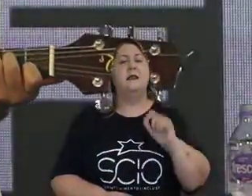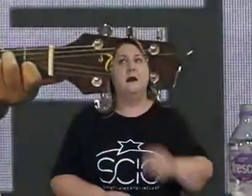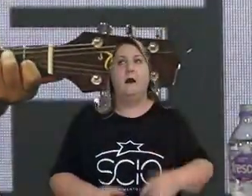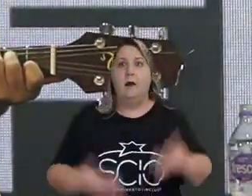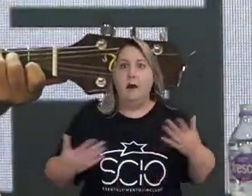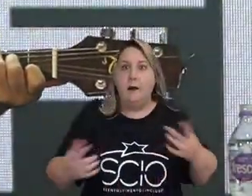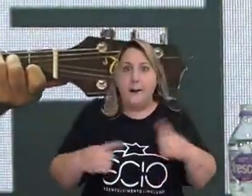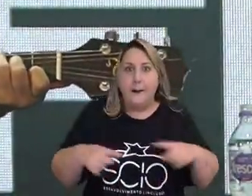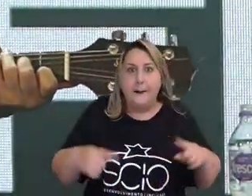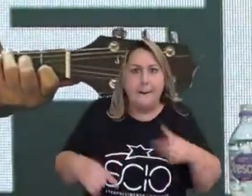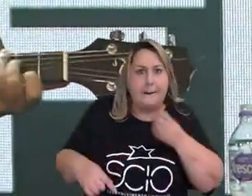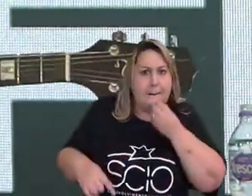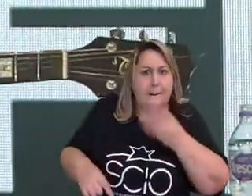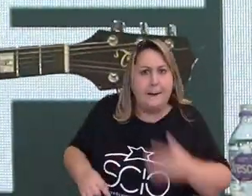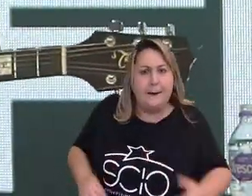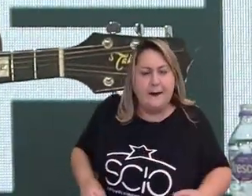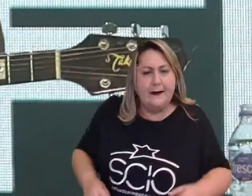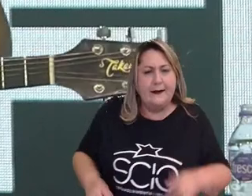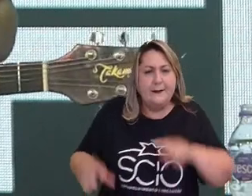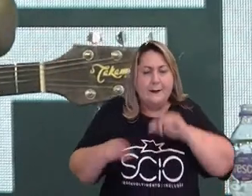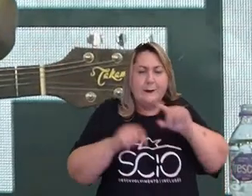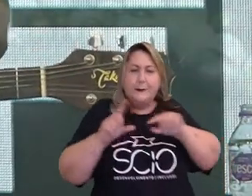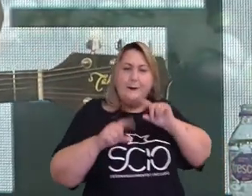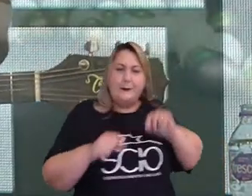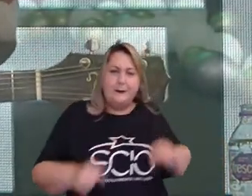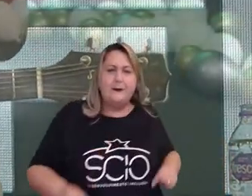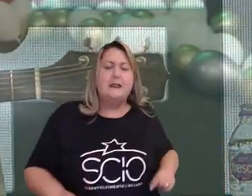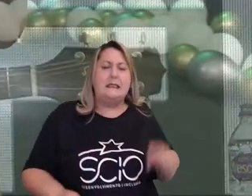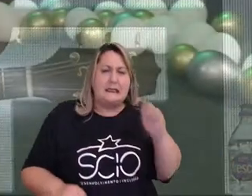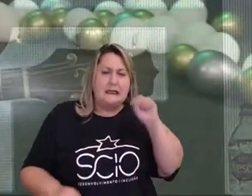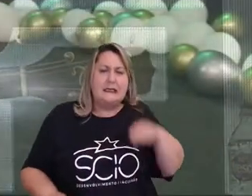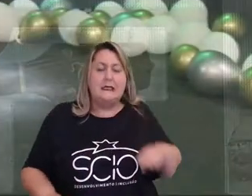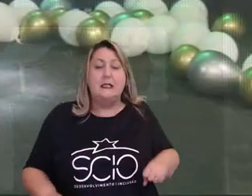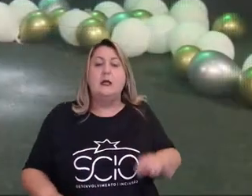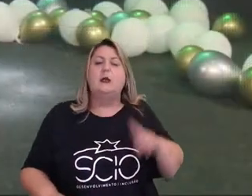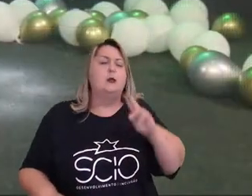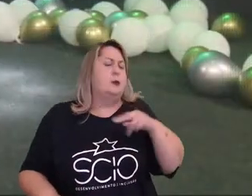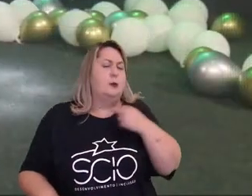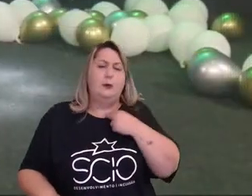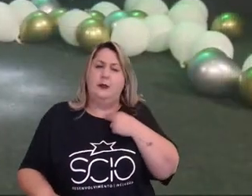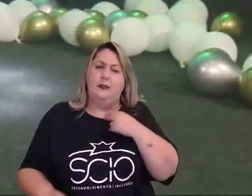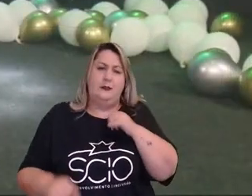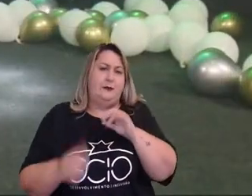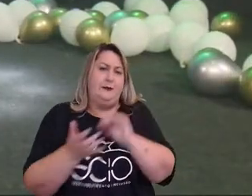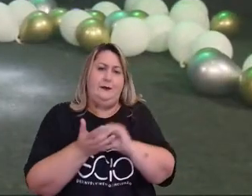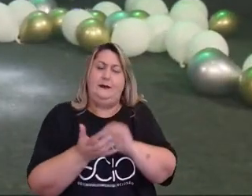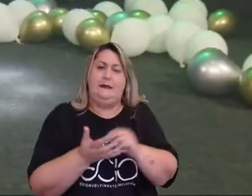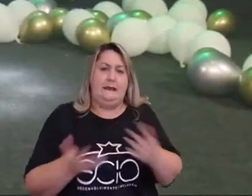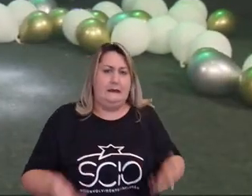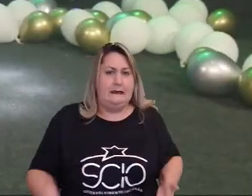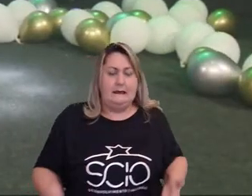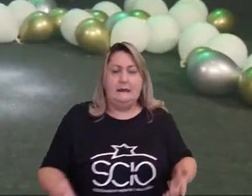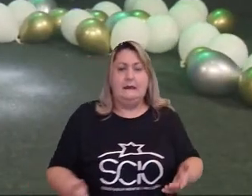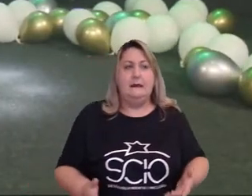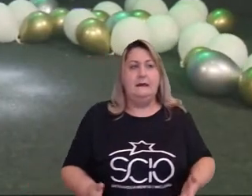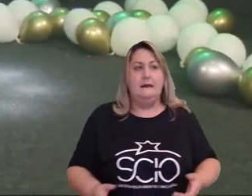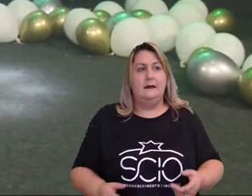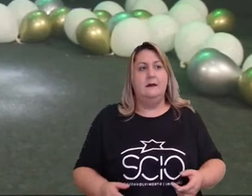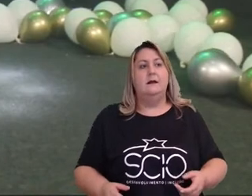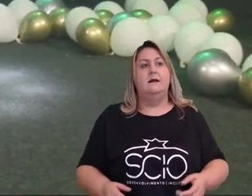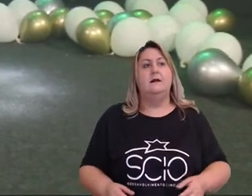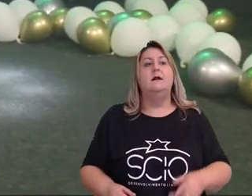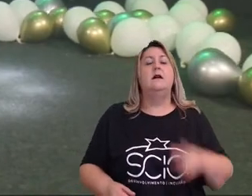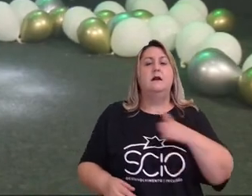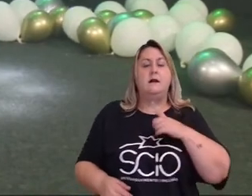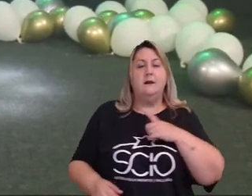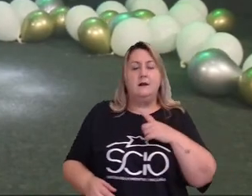Que é isso? Essa foi escolhida mesmo, né? Cara, essa é aquela que nunca pode faltar, Ângelo. Não pode faltar e não erra, né? Não essa erra, daí a galera